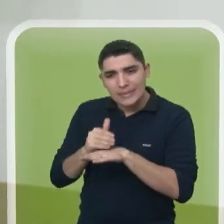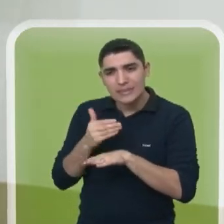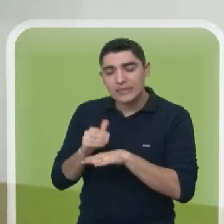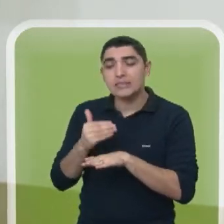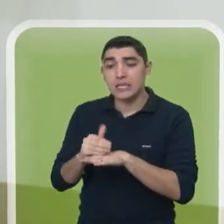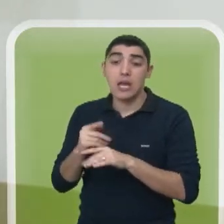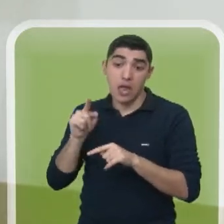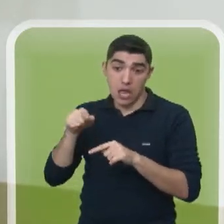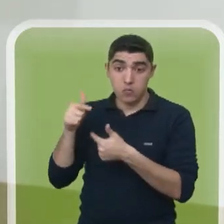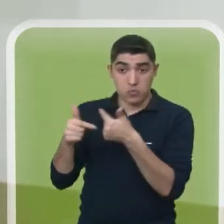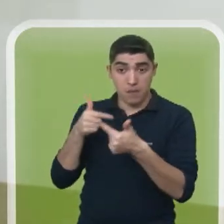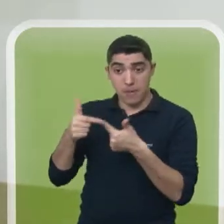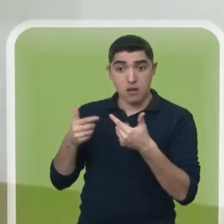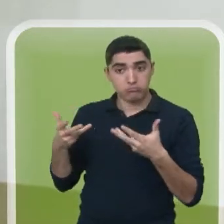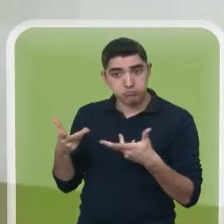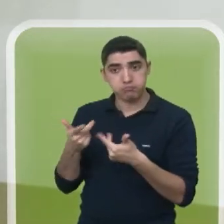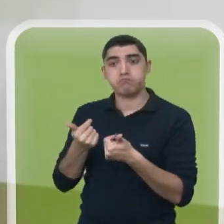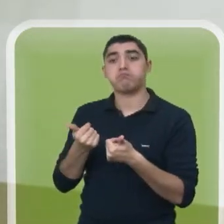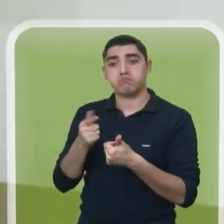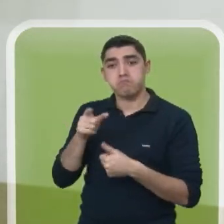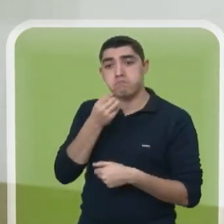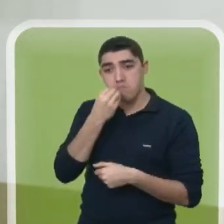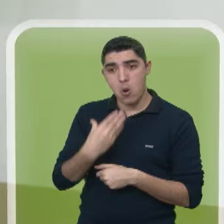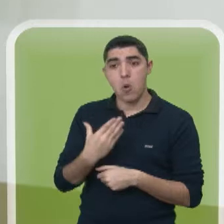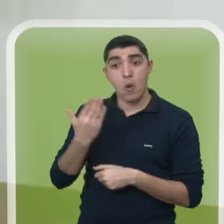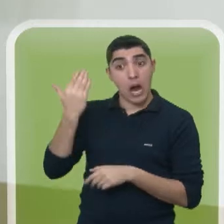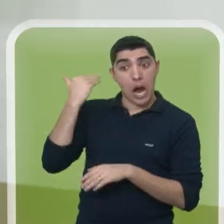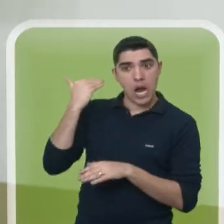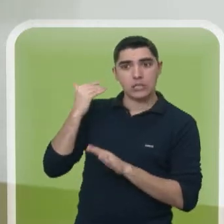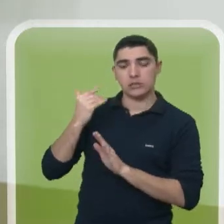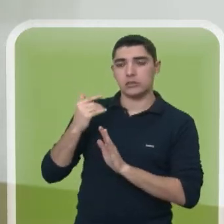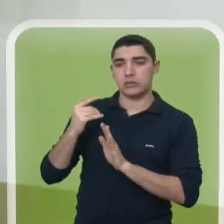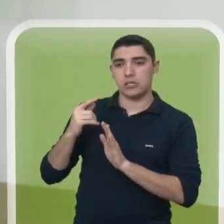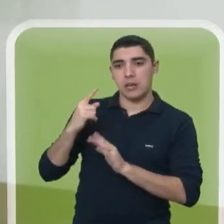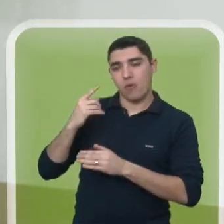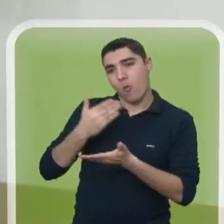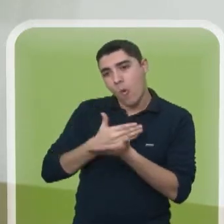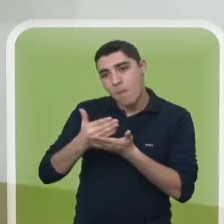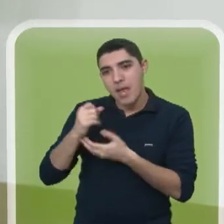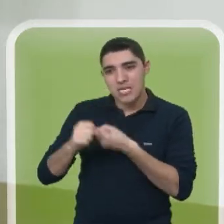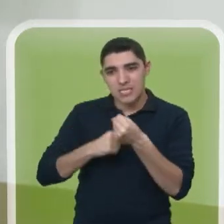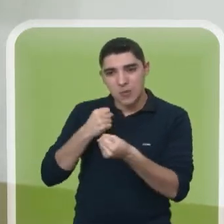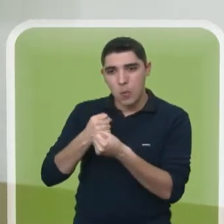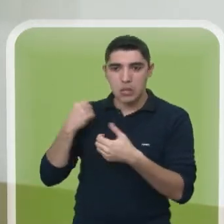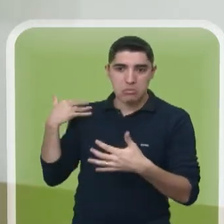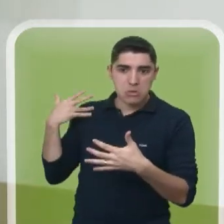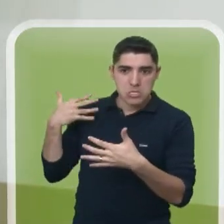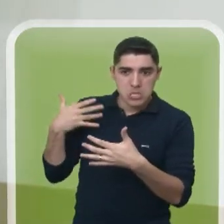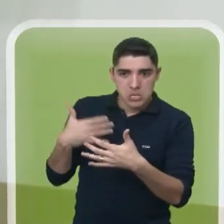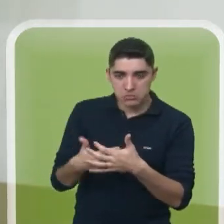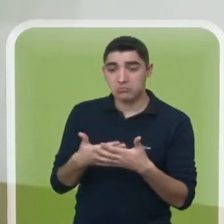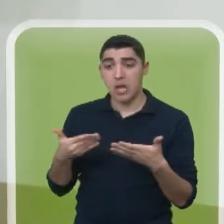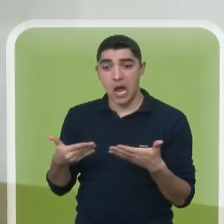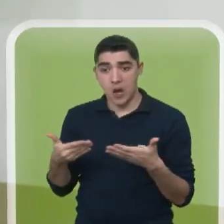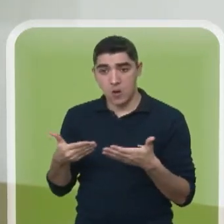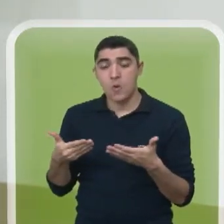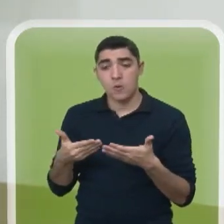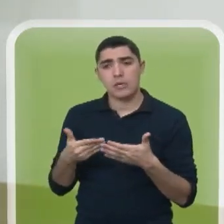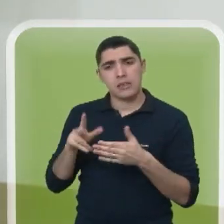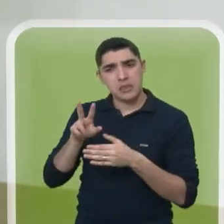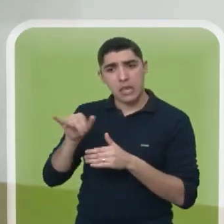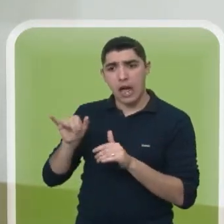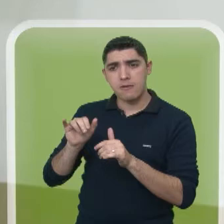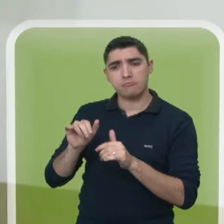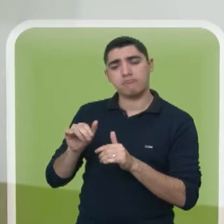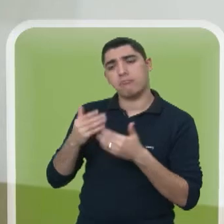um trabalho bom, né? Um trabalho que vem sendo feito desde o primeiro semestre e agora pode ser contemplado, enfim,